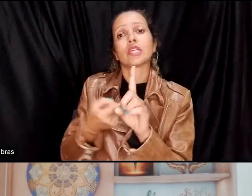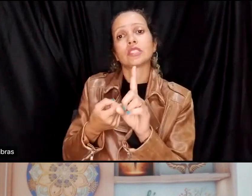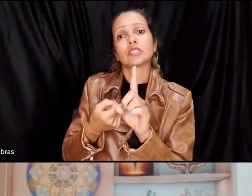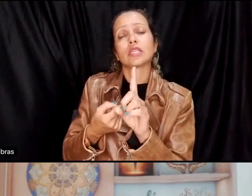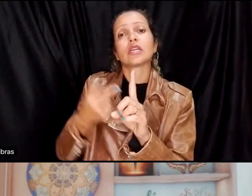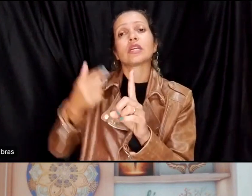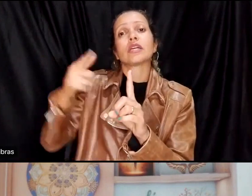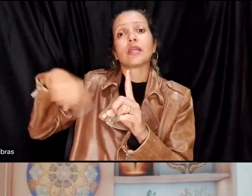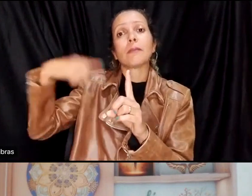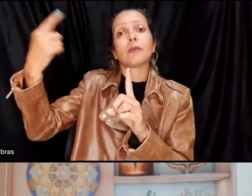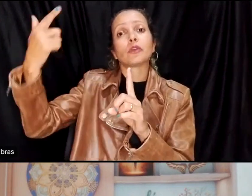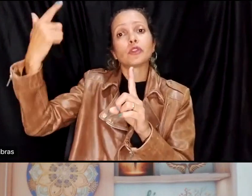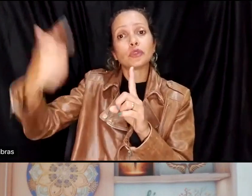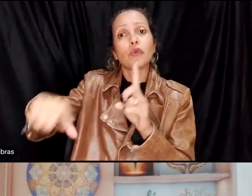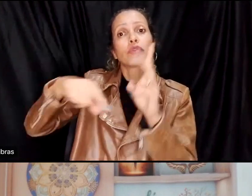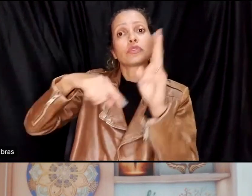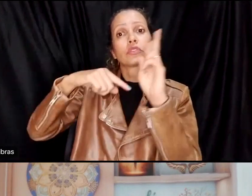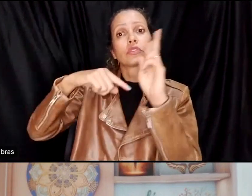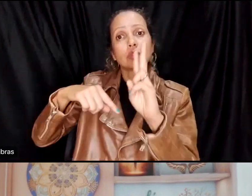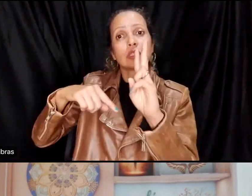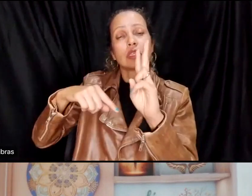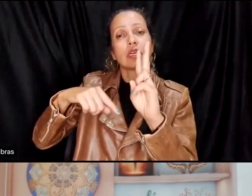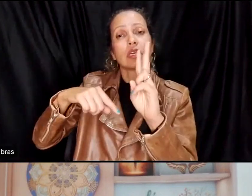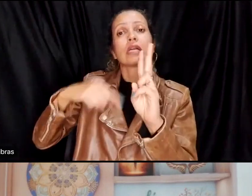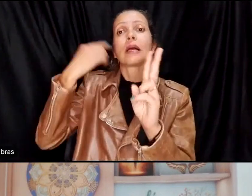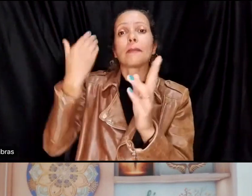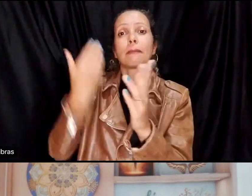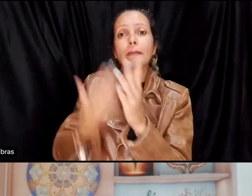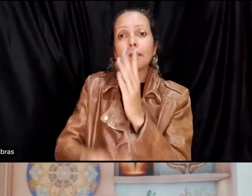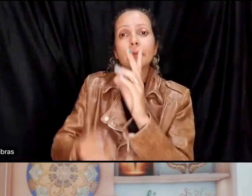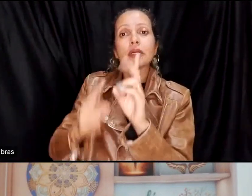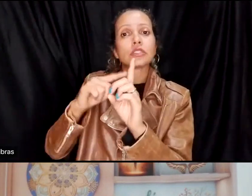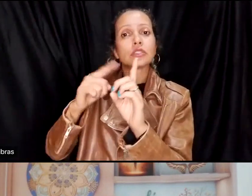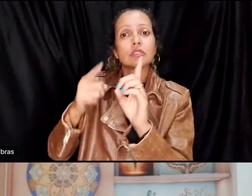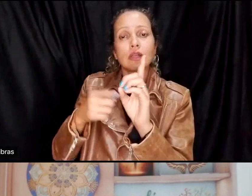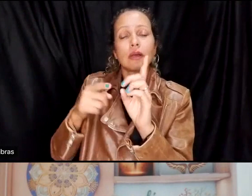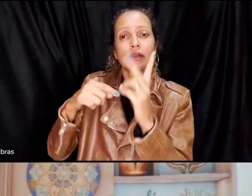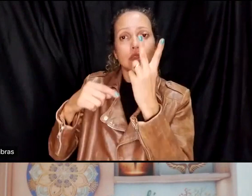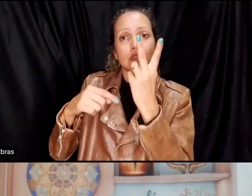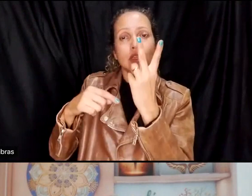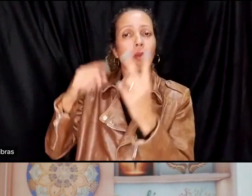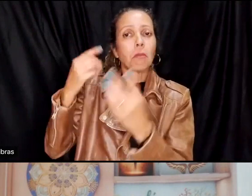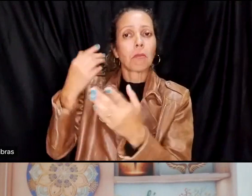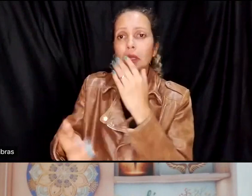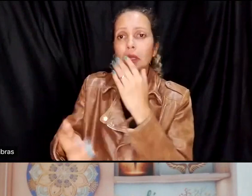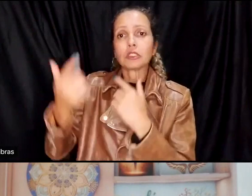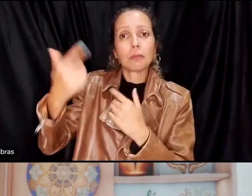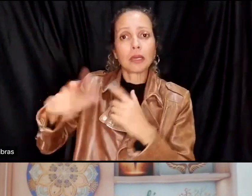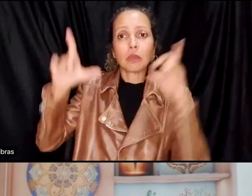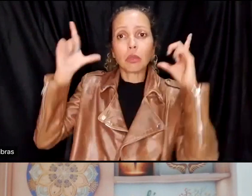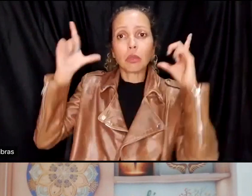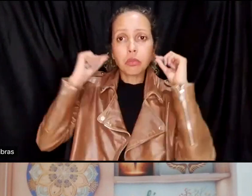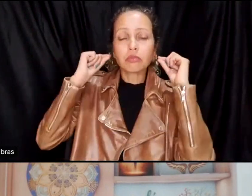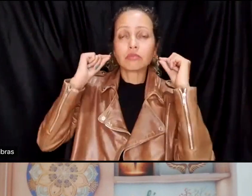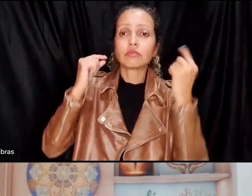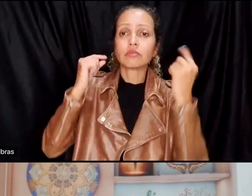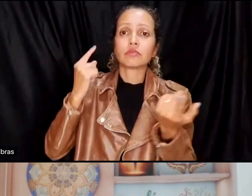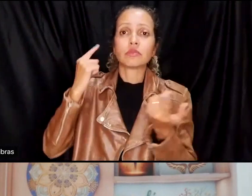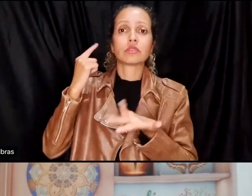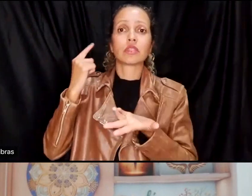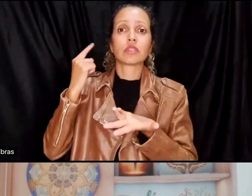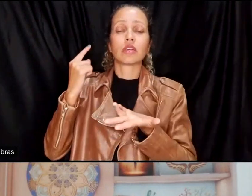perder os outros 50%. Gente, isso é, eu nunca tinha ouvido falar, é uma do, é, isso é genético